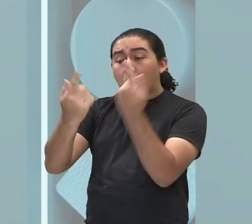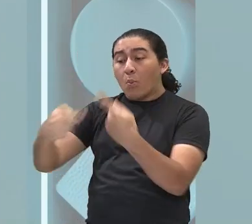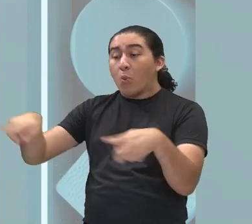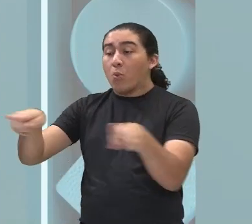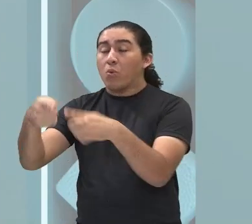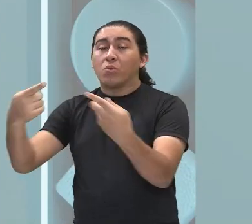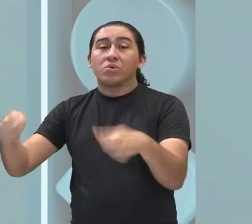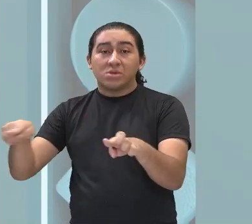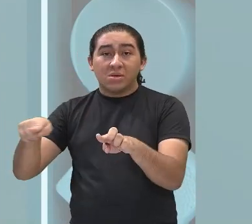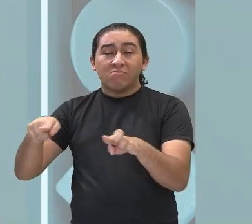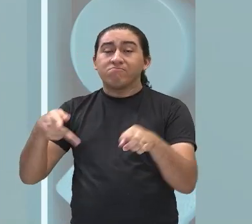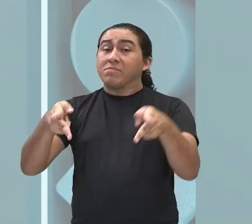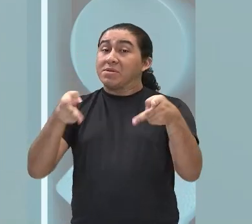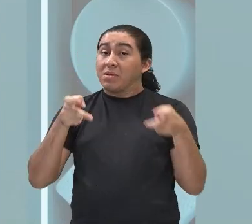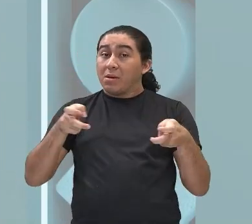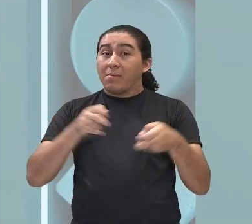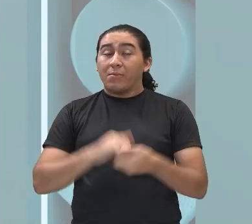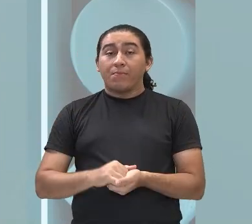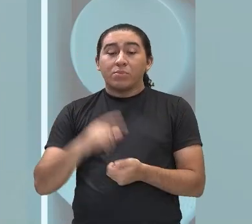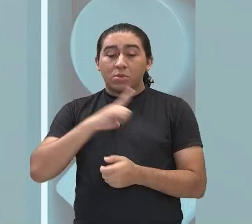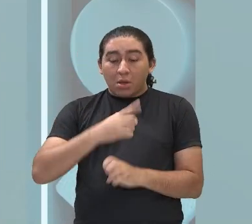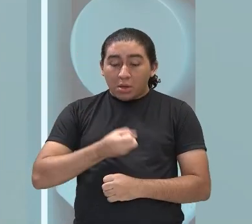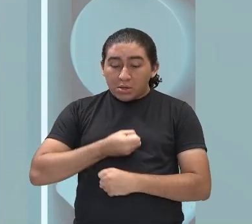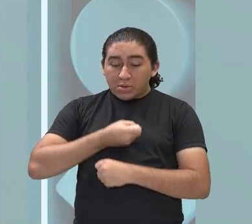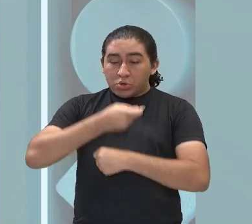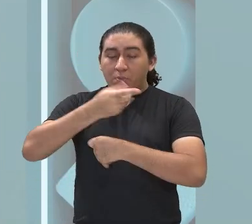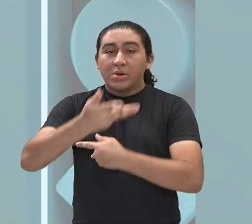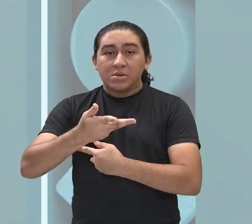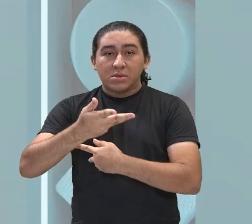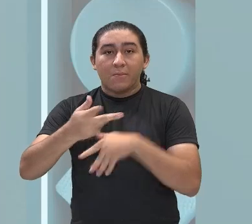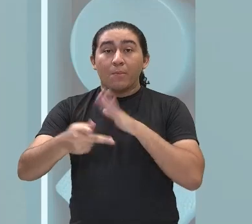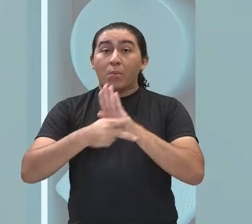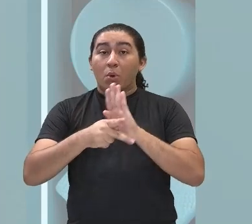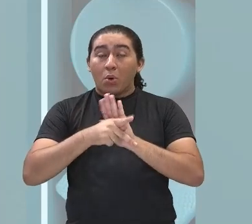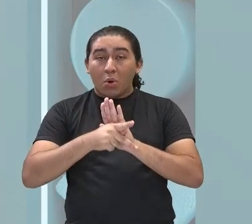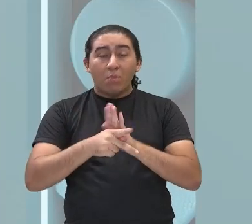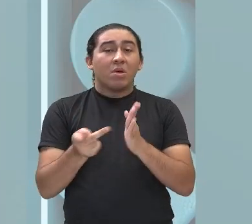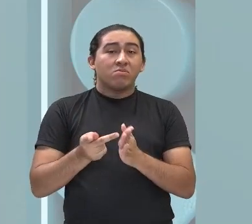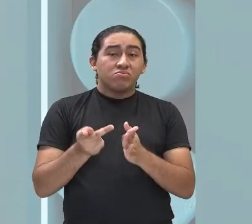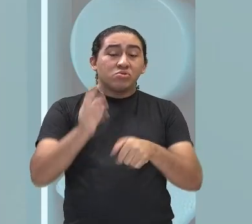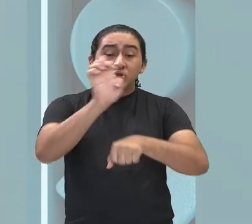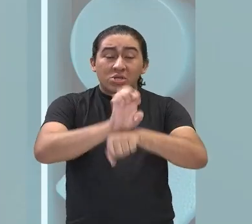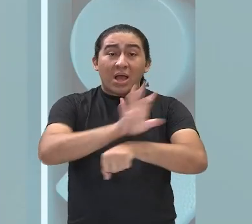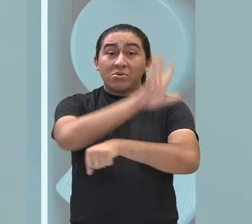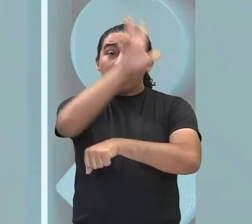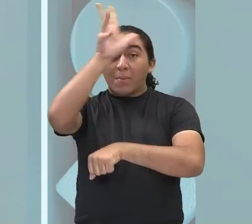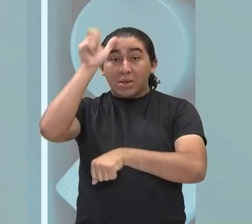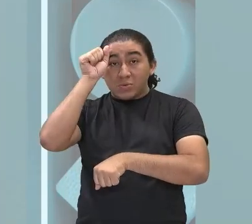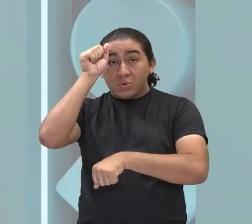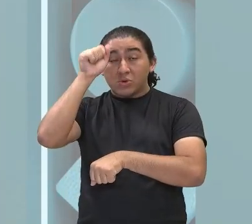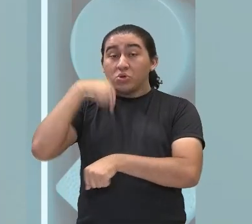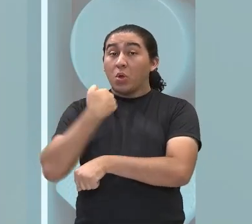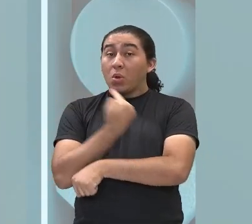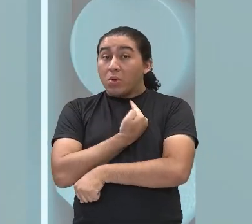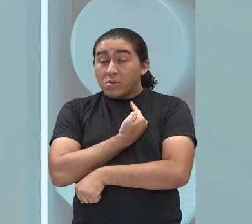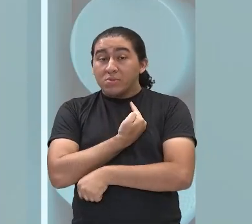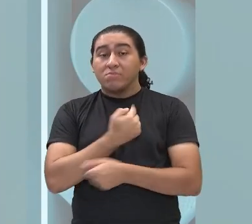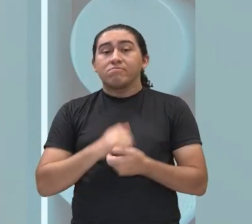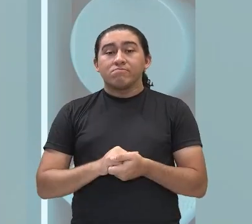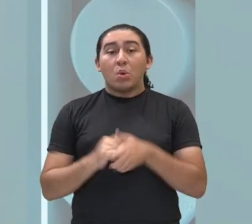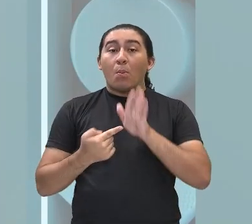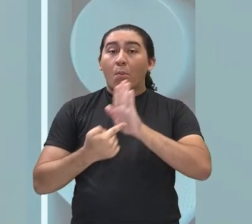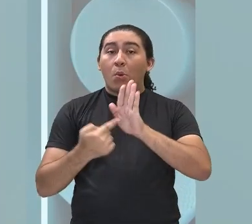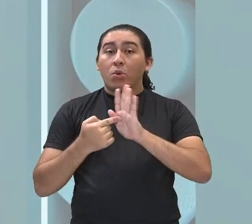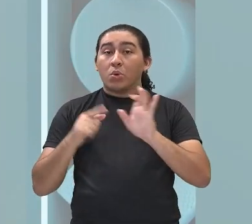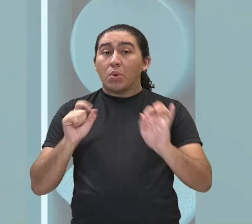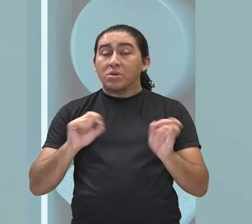gente fala dessa produção regional, local, amazonense, que nos mostra